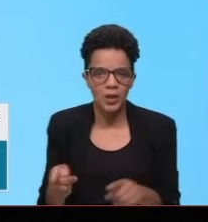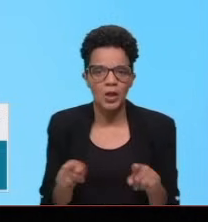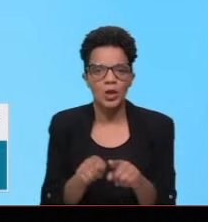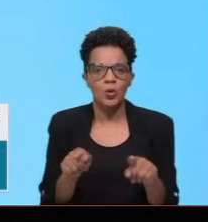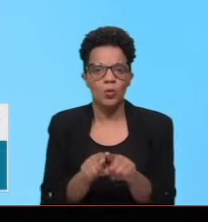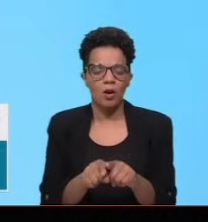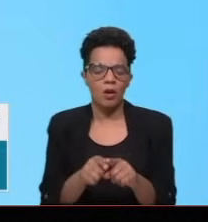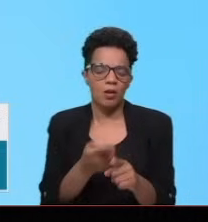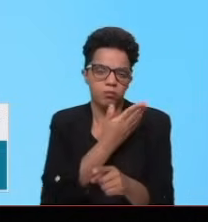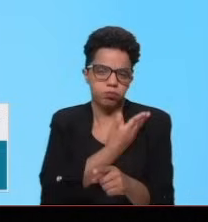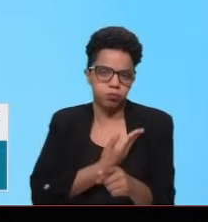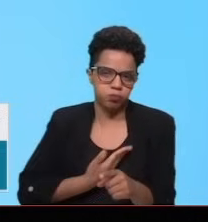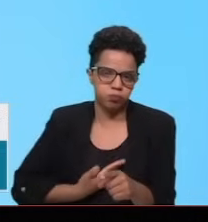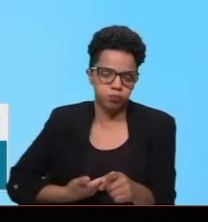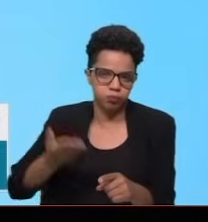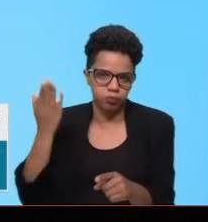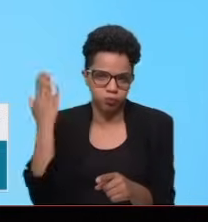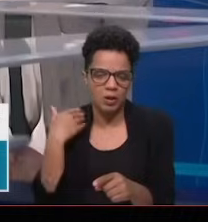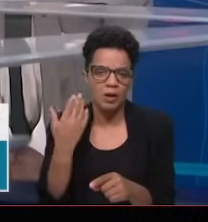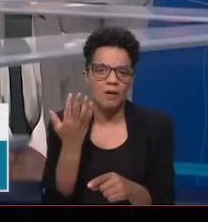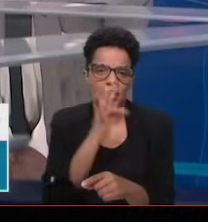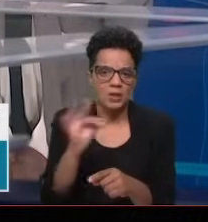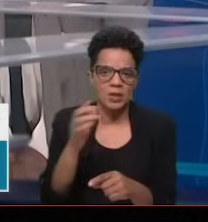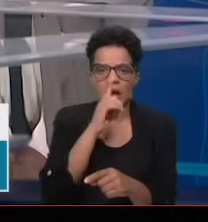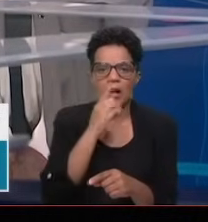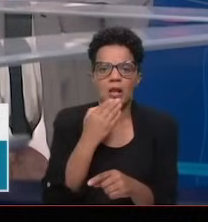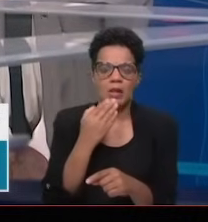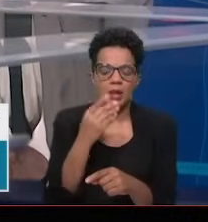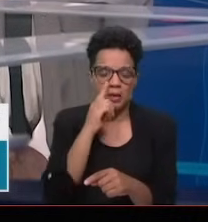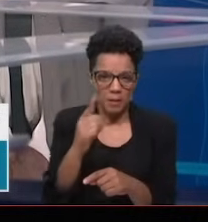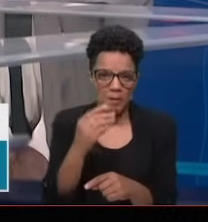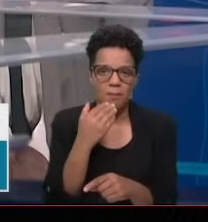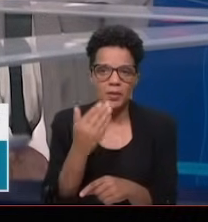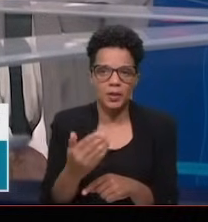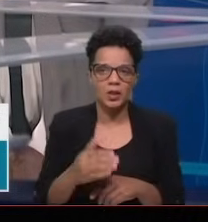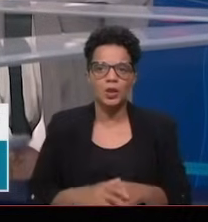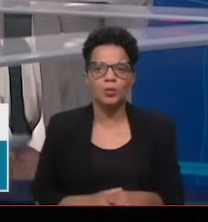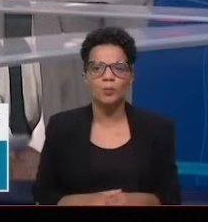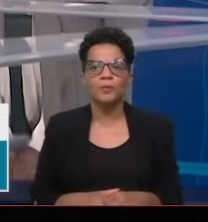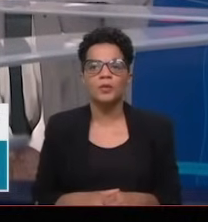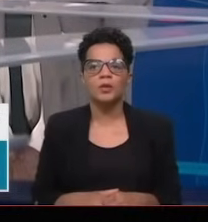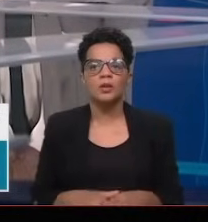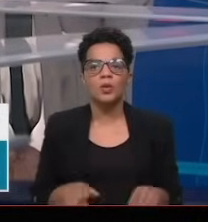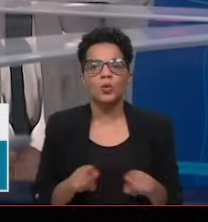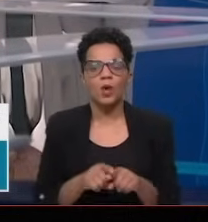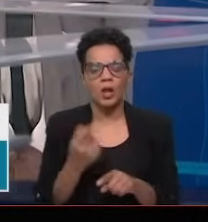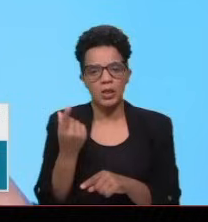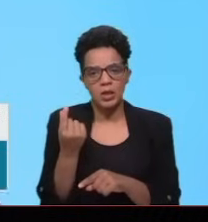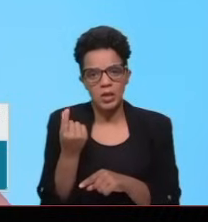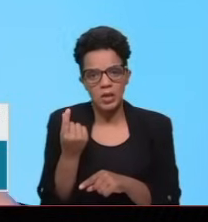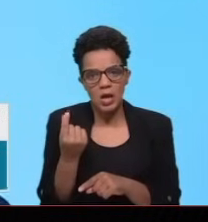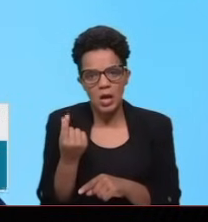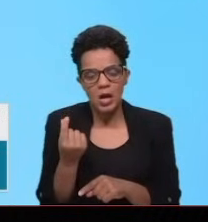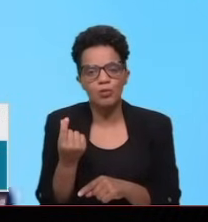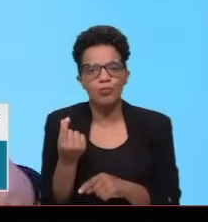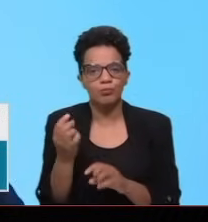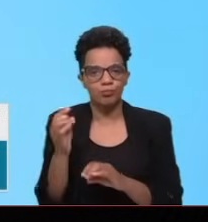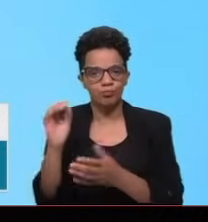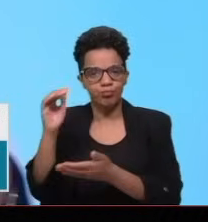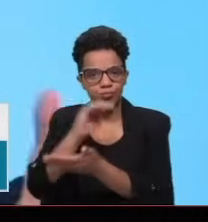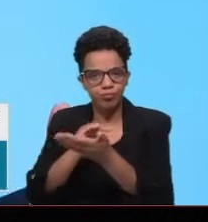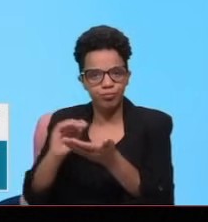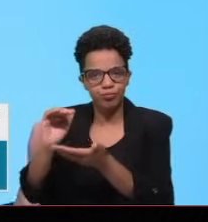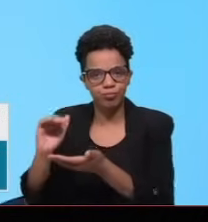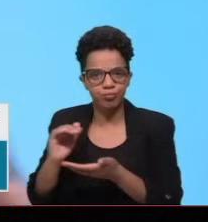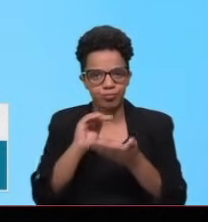reivindicação nomeadamente Francesa e alemã de fazer uma de retirar dinheiros daqueles dos Fundos da coesão que servem para